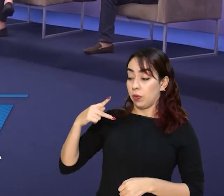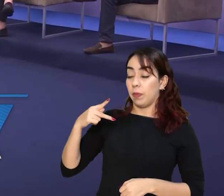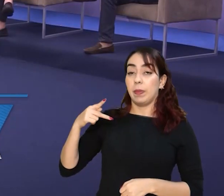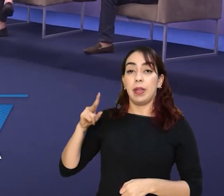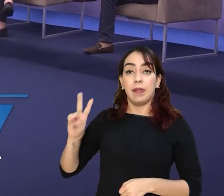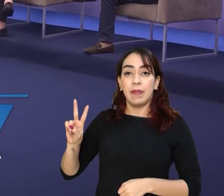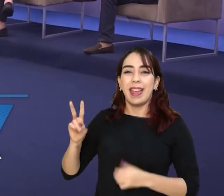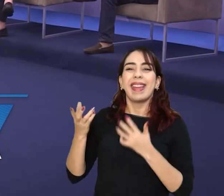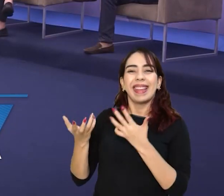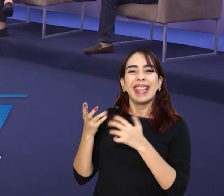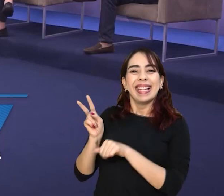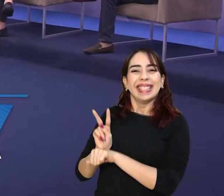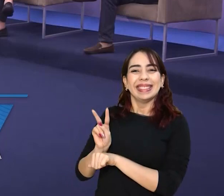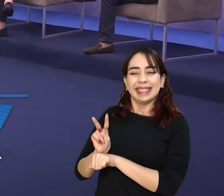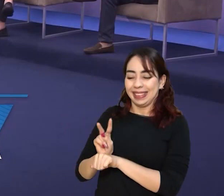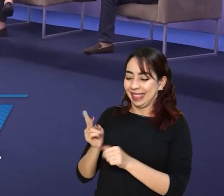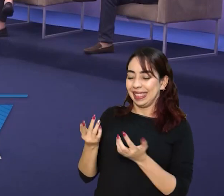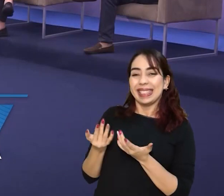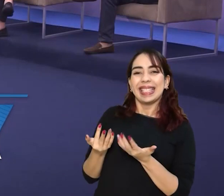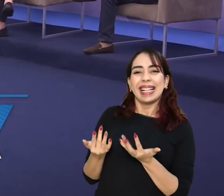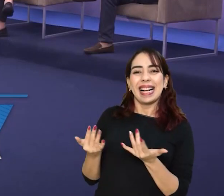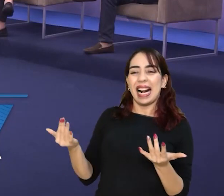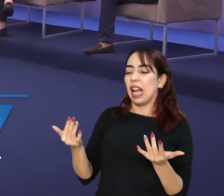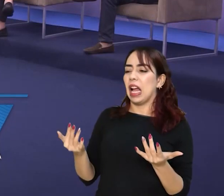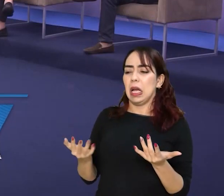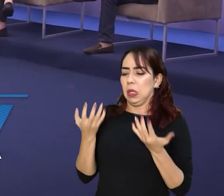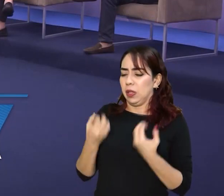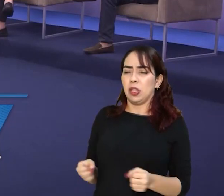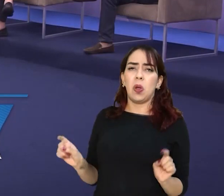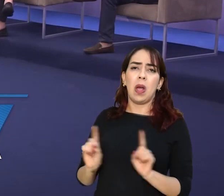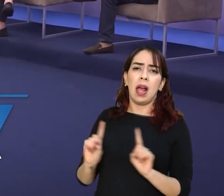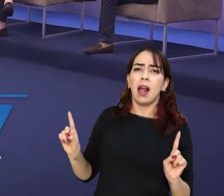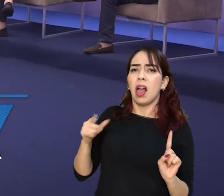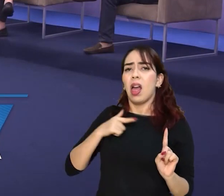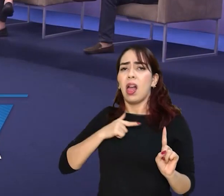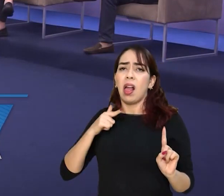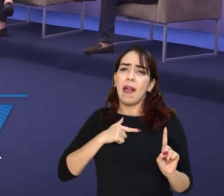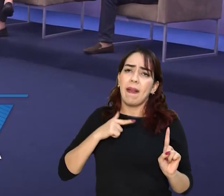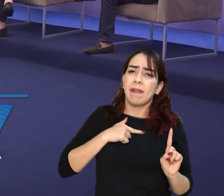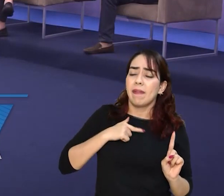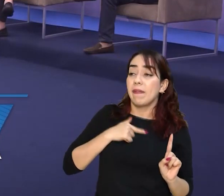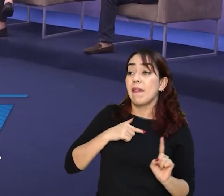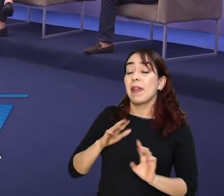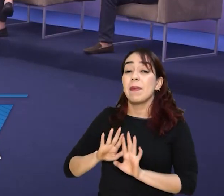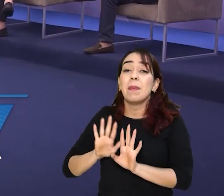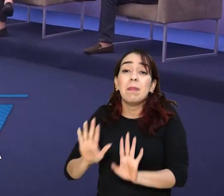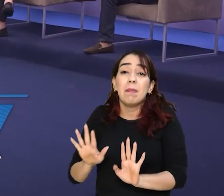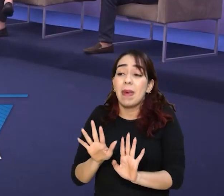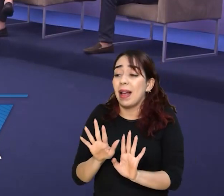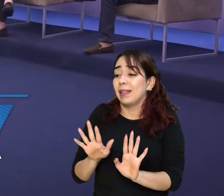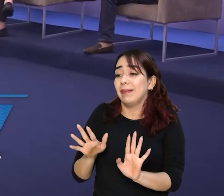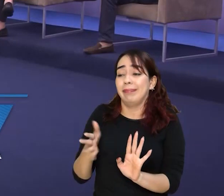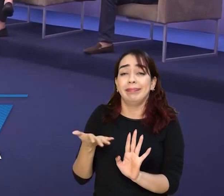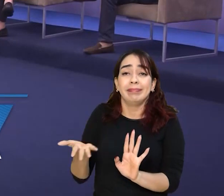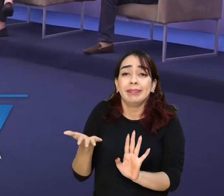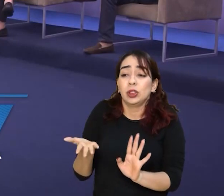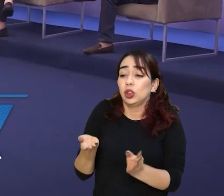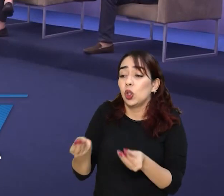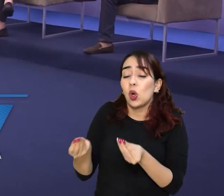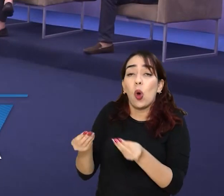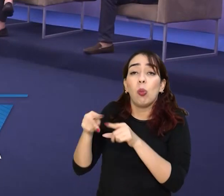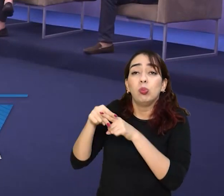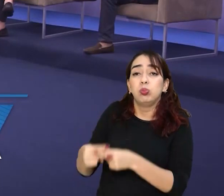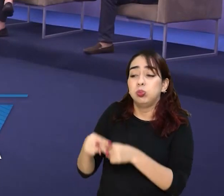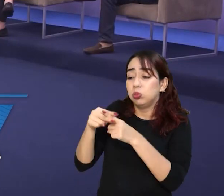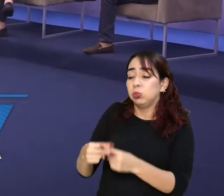um braço sintético, não deixaram. Não deixaram. Então foram os clubes que escolheram. Só que já está mais que provado. Não tem condições. Não tem